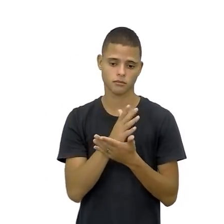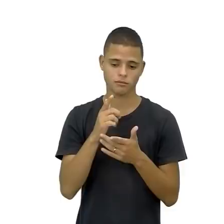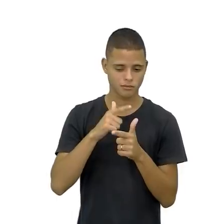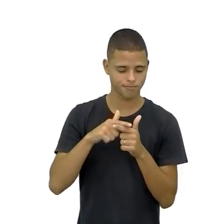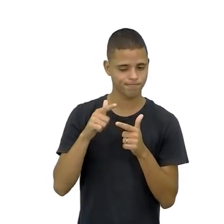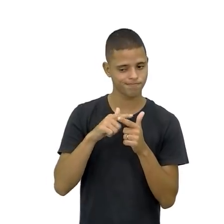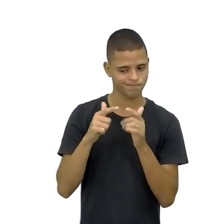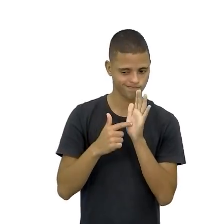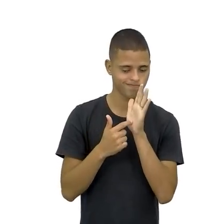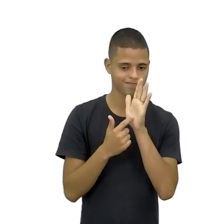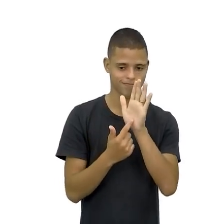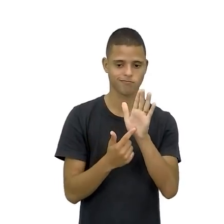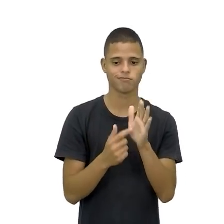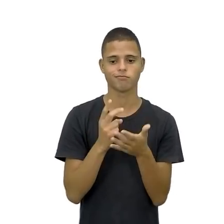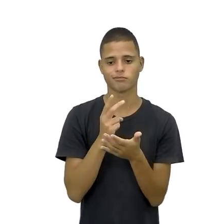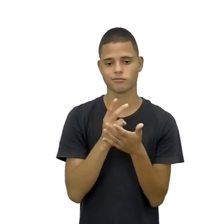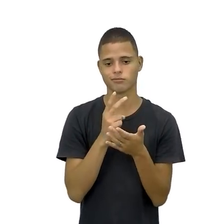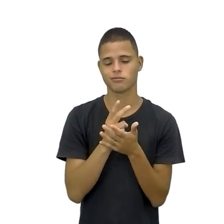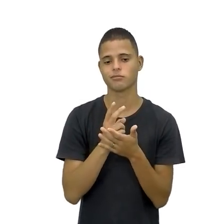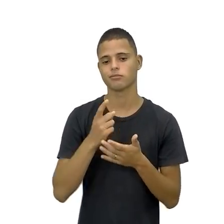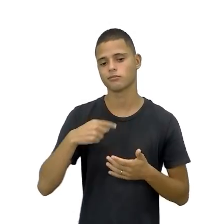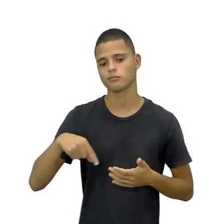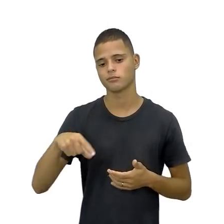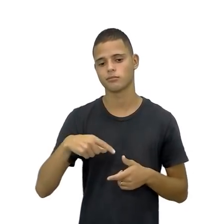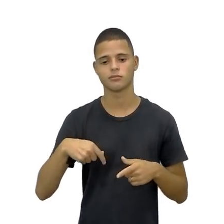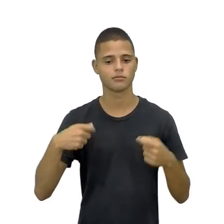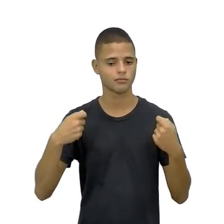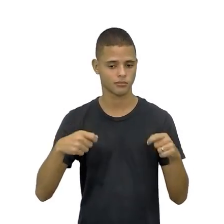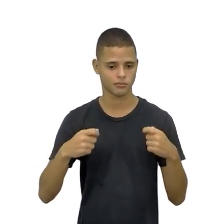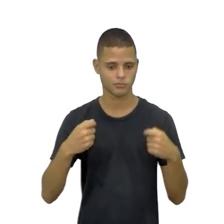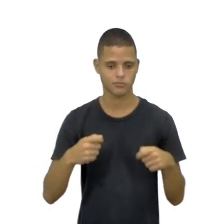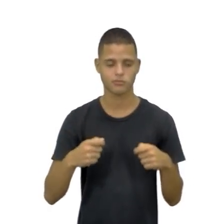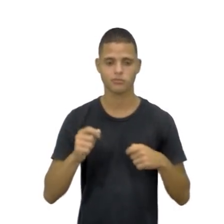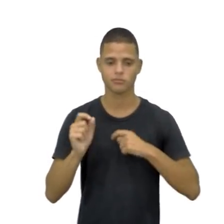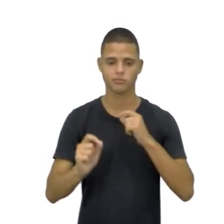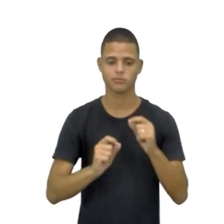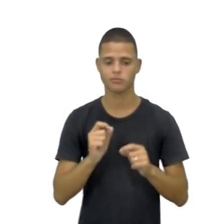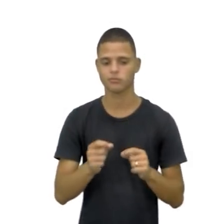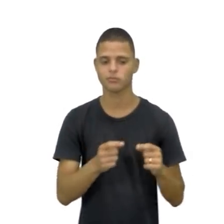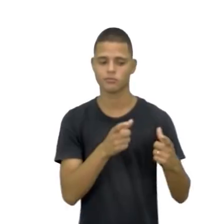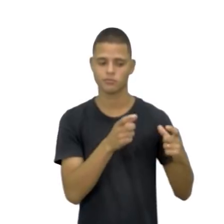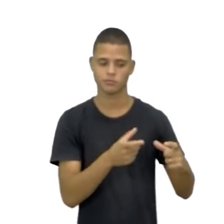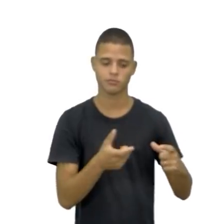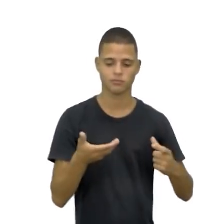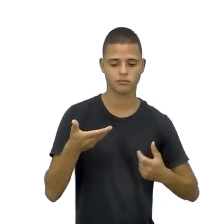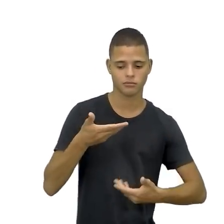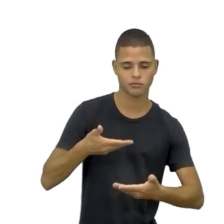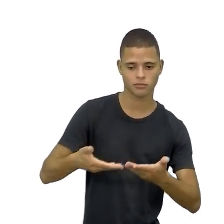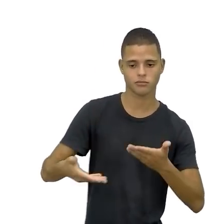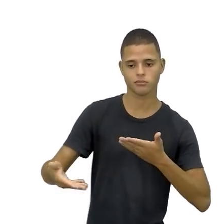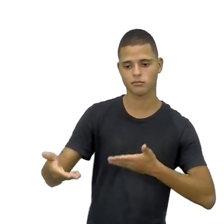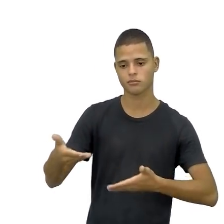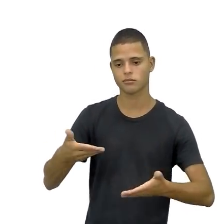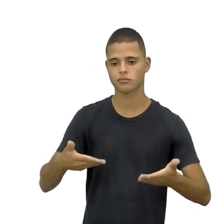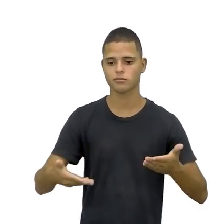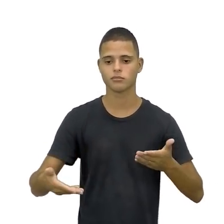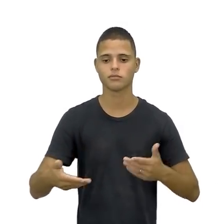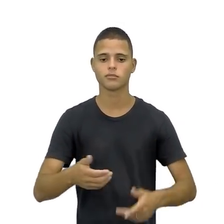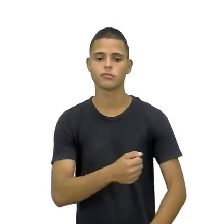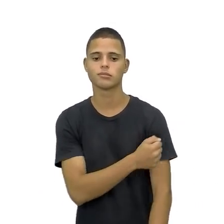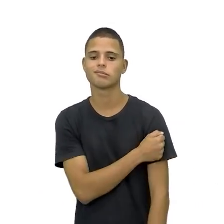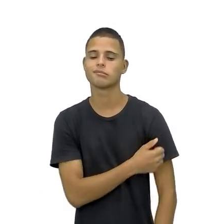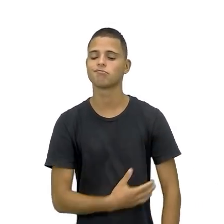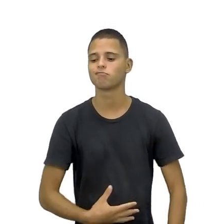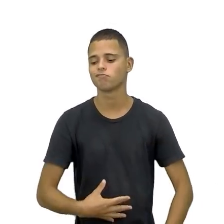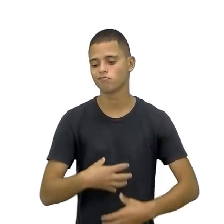a eles. Sempre devemos também tratar de um ambiente onde é dialógico, né, onde o aluno se sinta